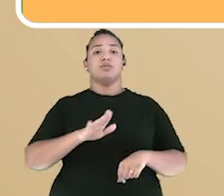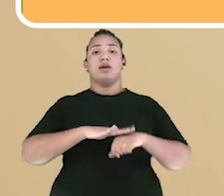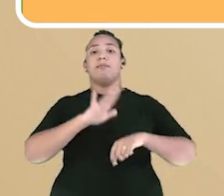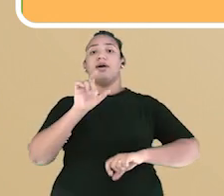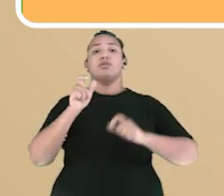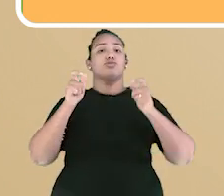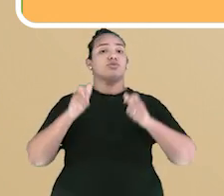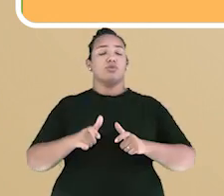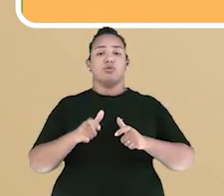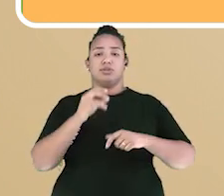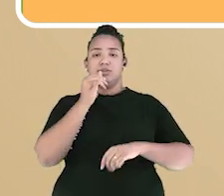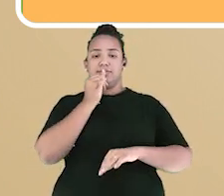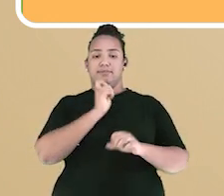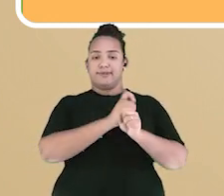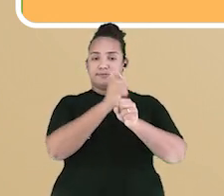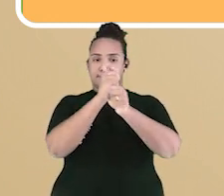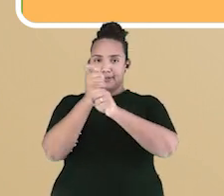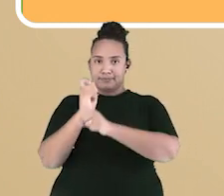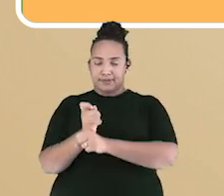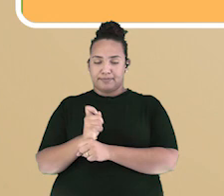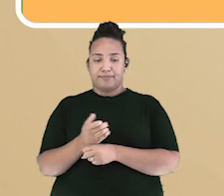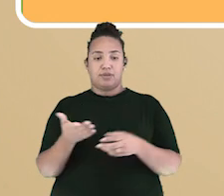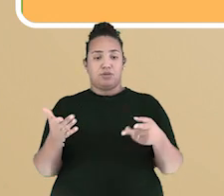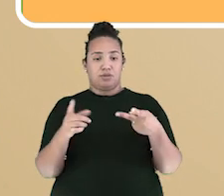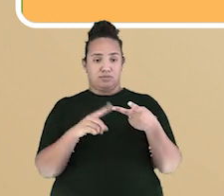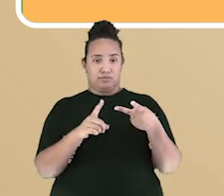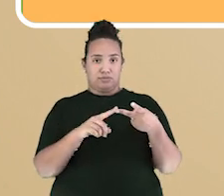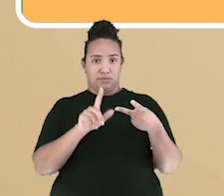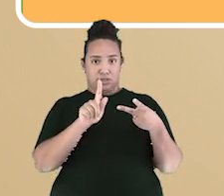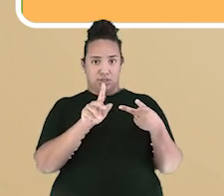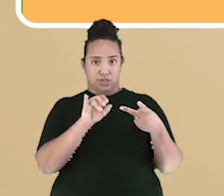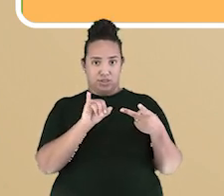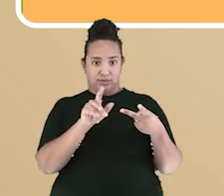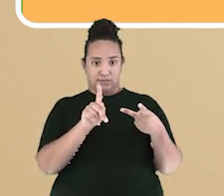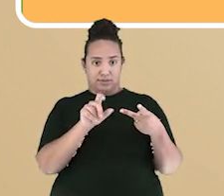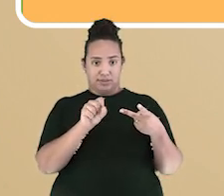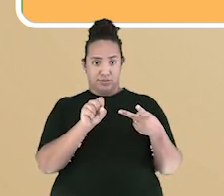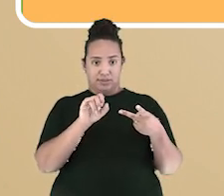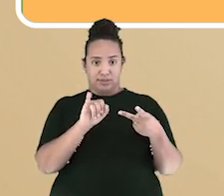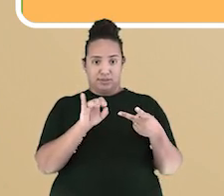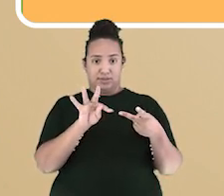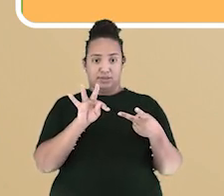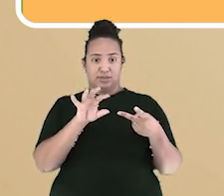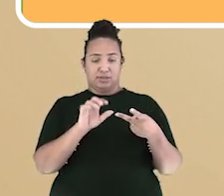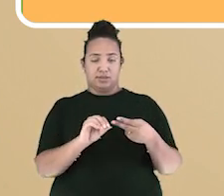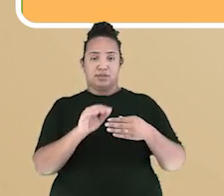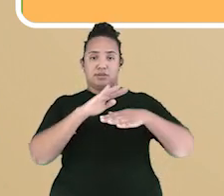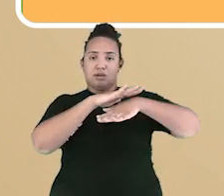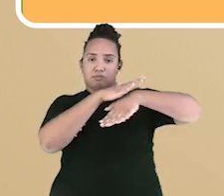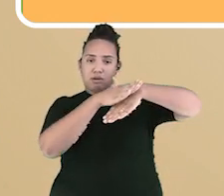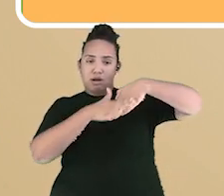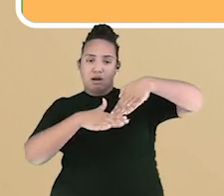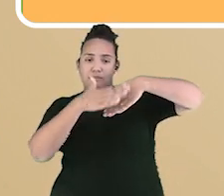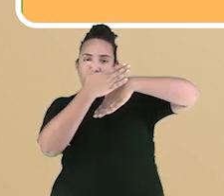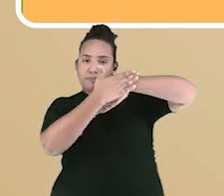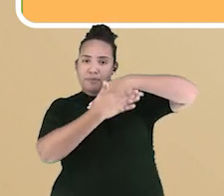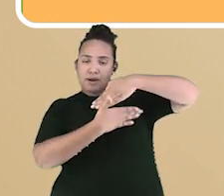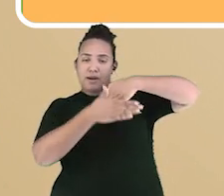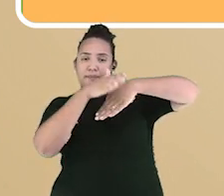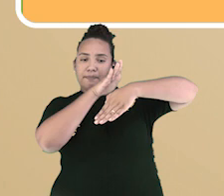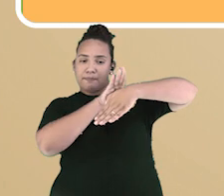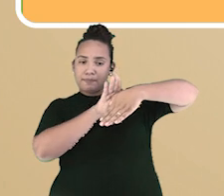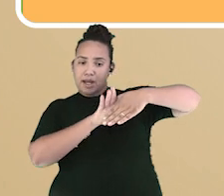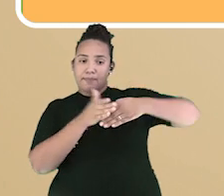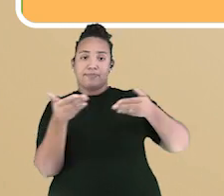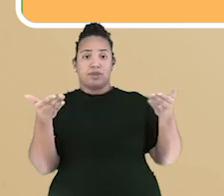civil. Enquanto a gipsita, que é o gesso, é usado como revestimento de ambientes, a calcita é aplicada na